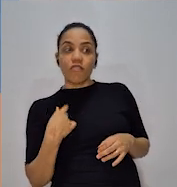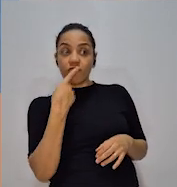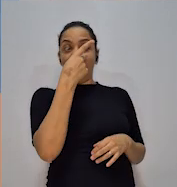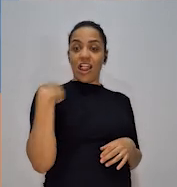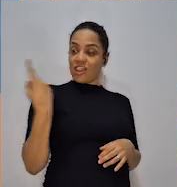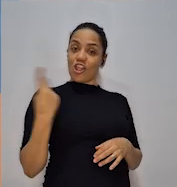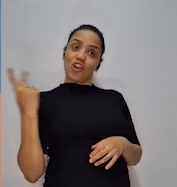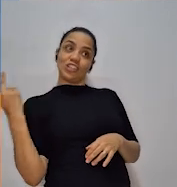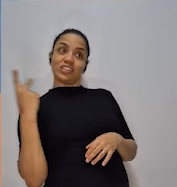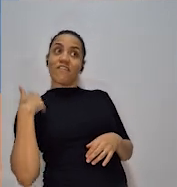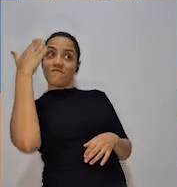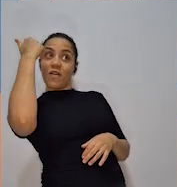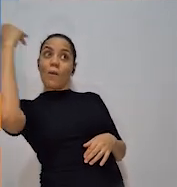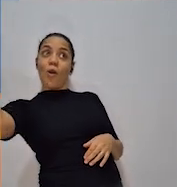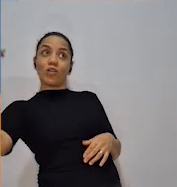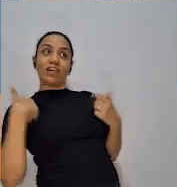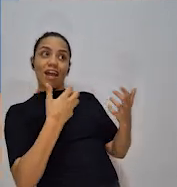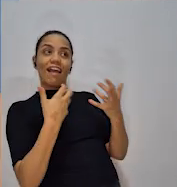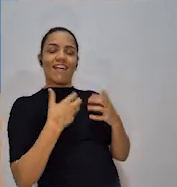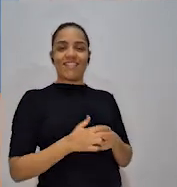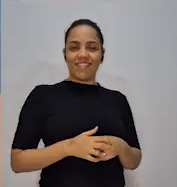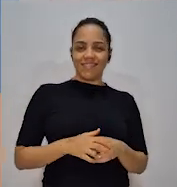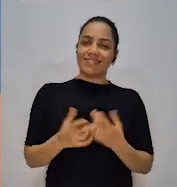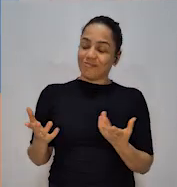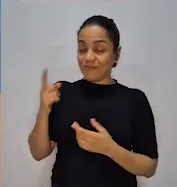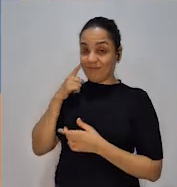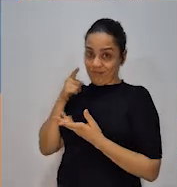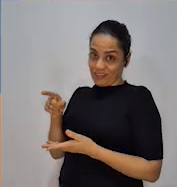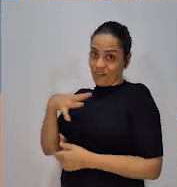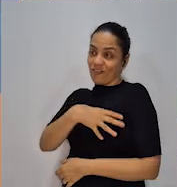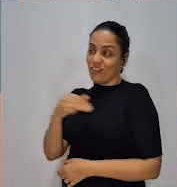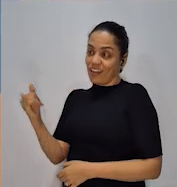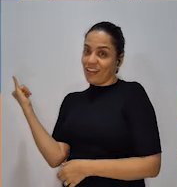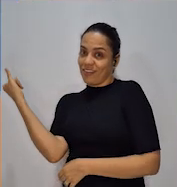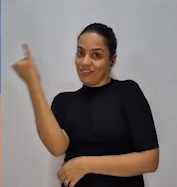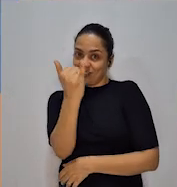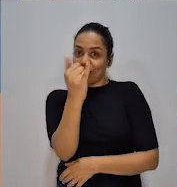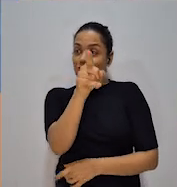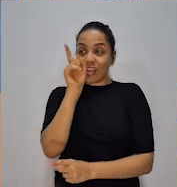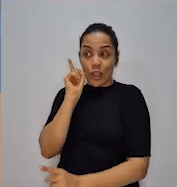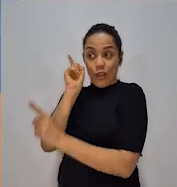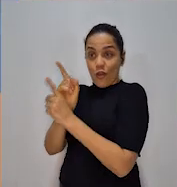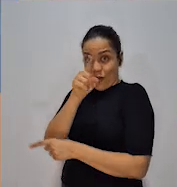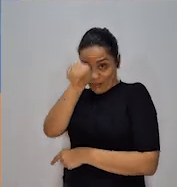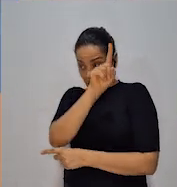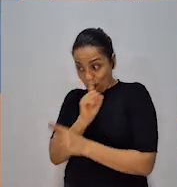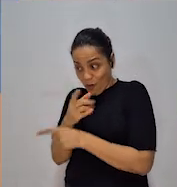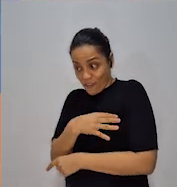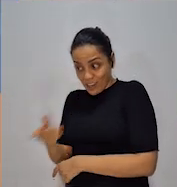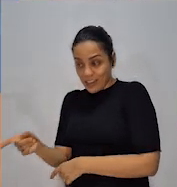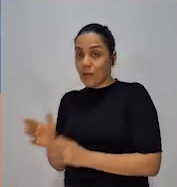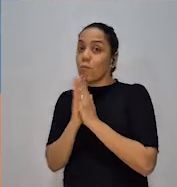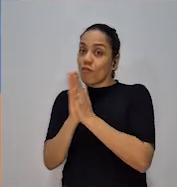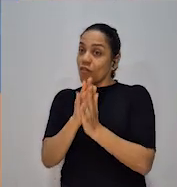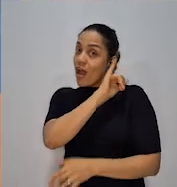para eles, para a gente se tornar famosa. Então, não deixem de me encontrando com elas por aí, por favor, não me façam